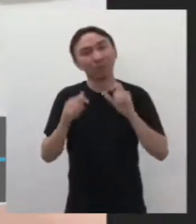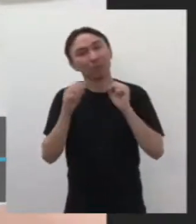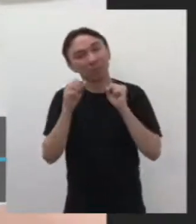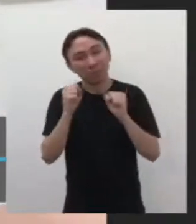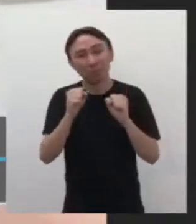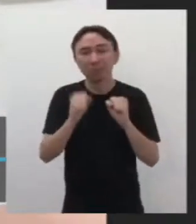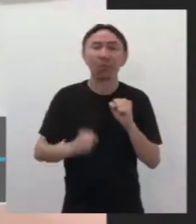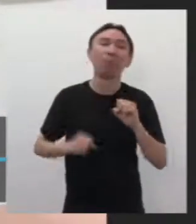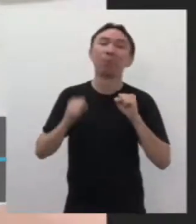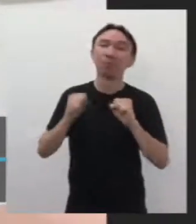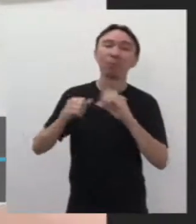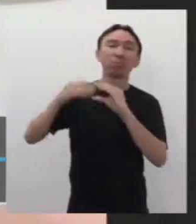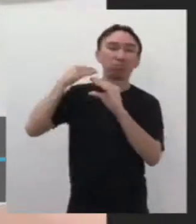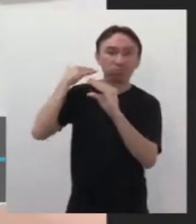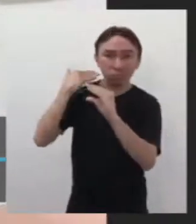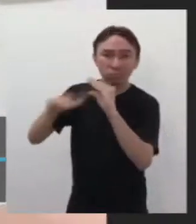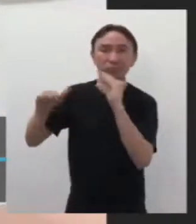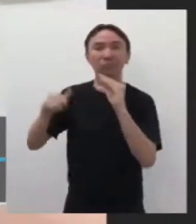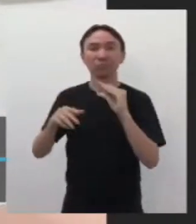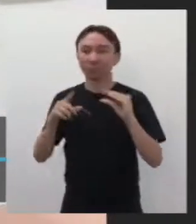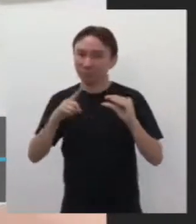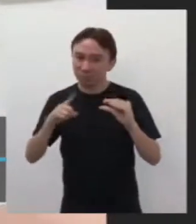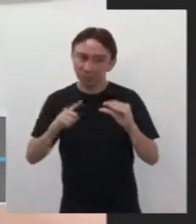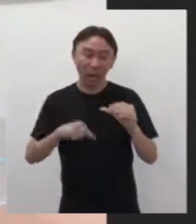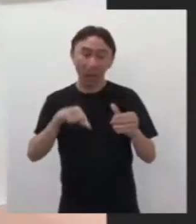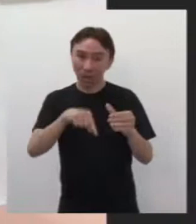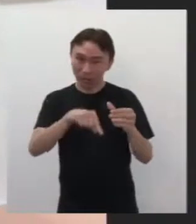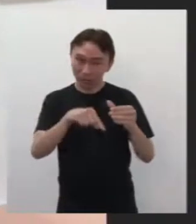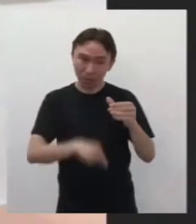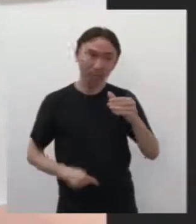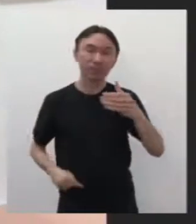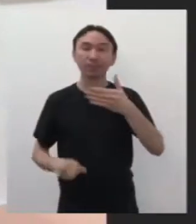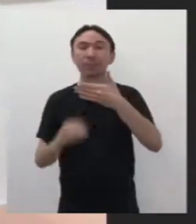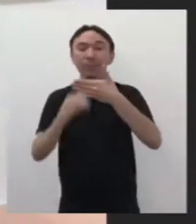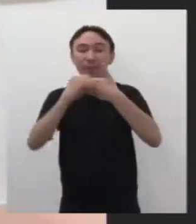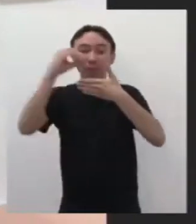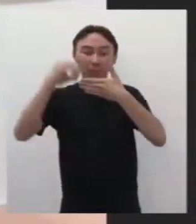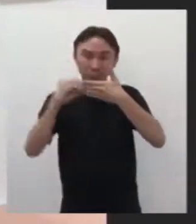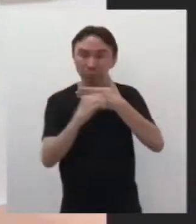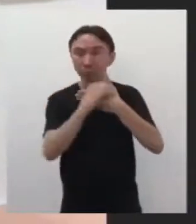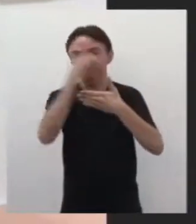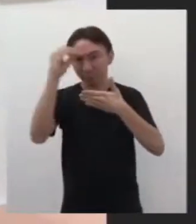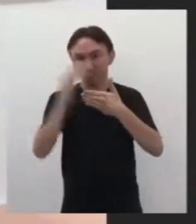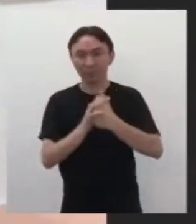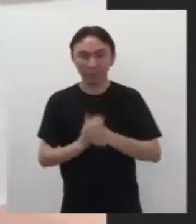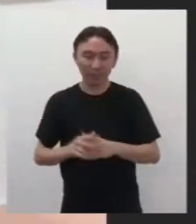um envio para o e-mail do Centro de Mídias. É